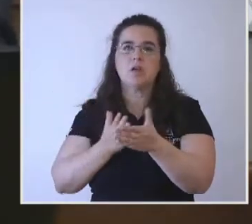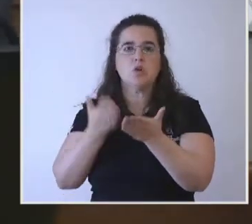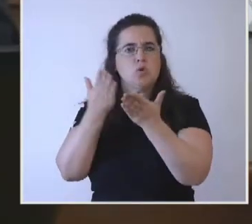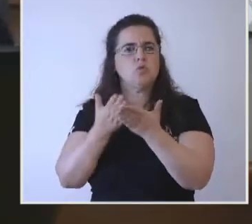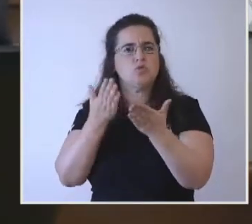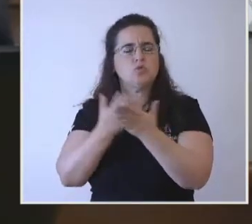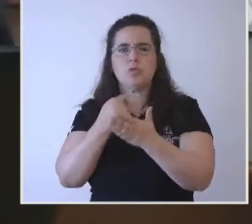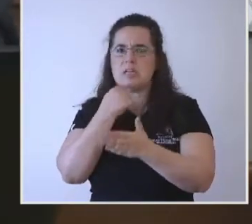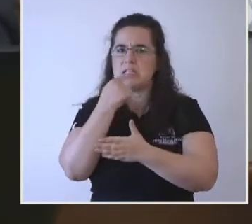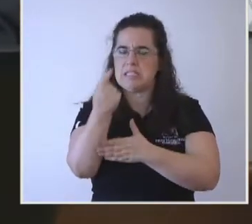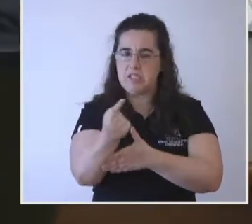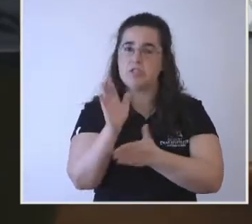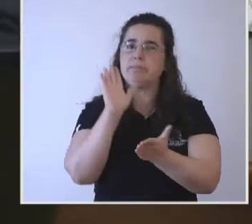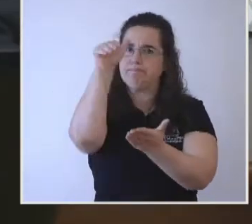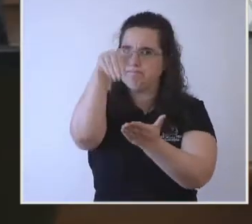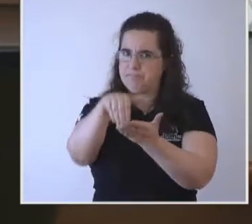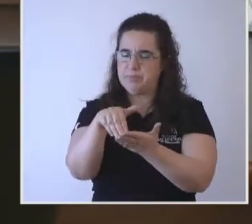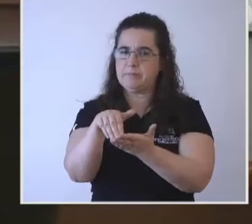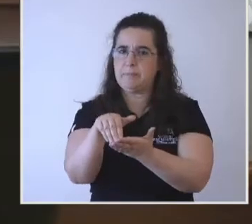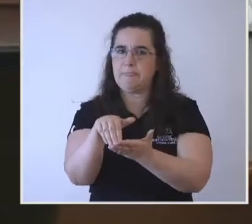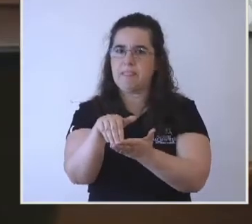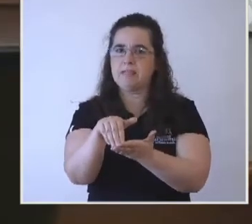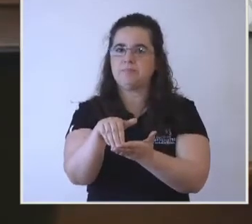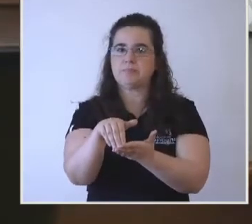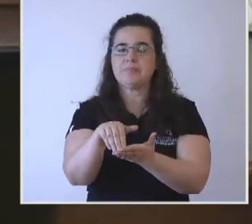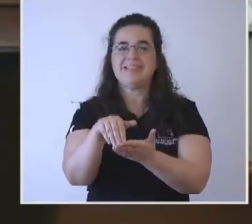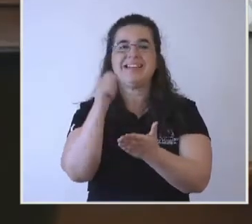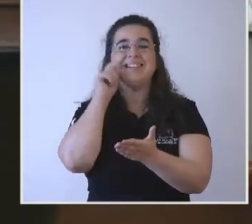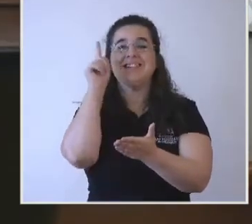hoje, conclusivamente, que os